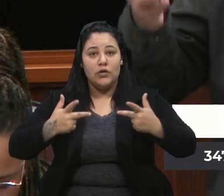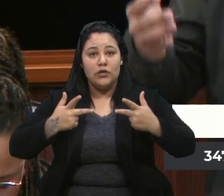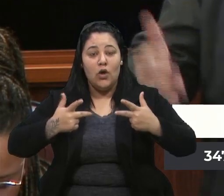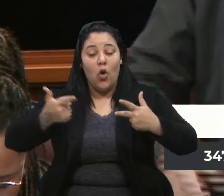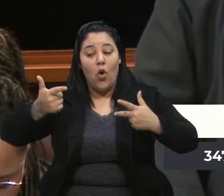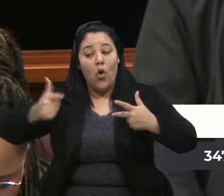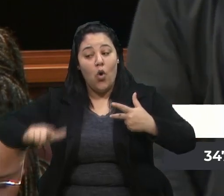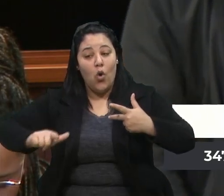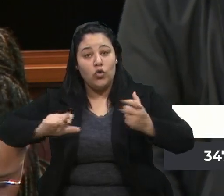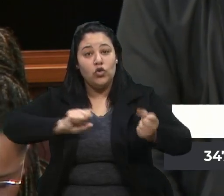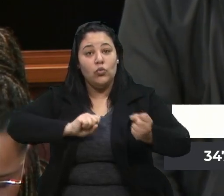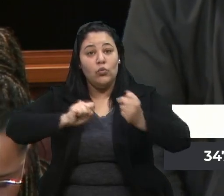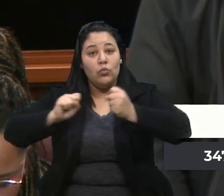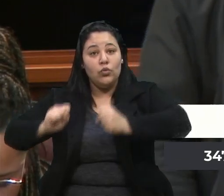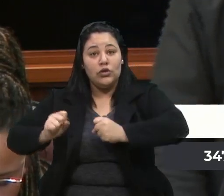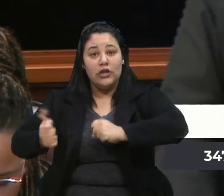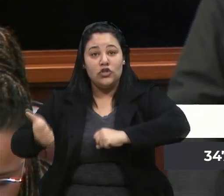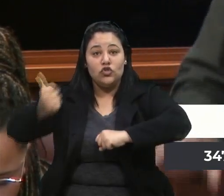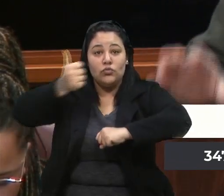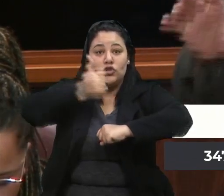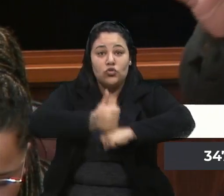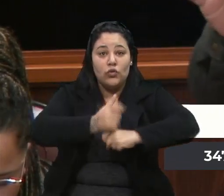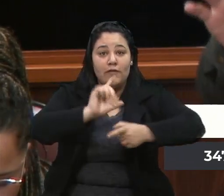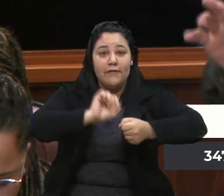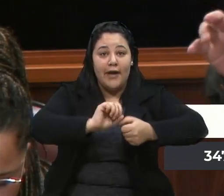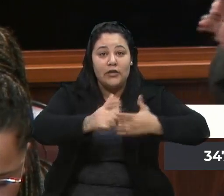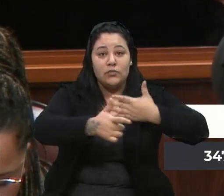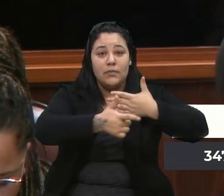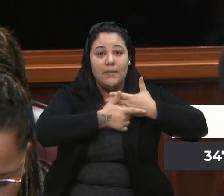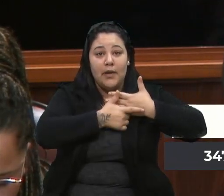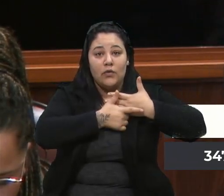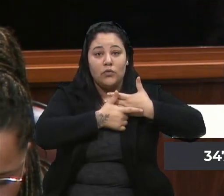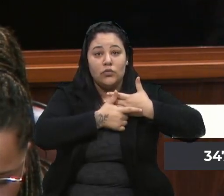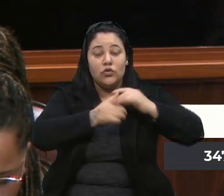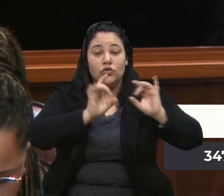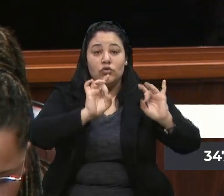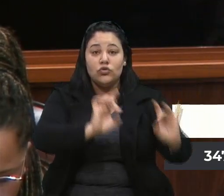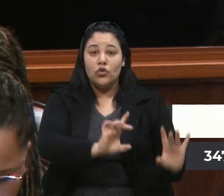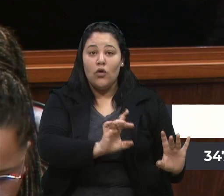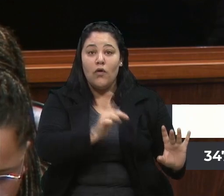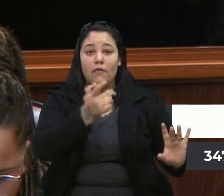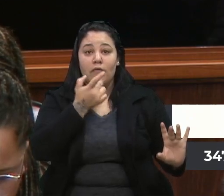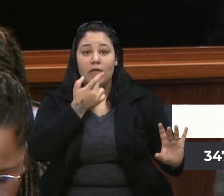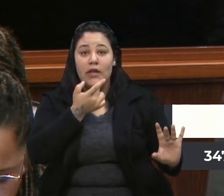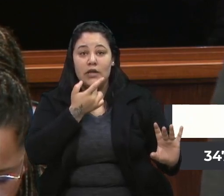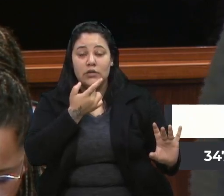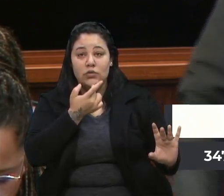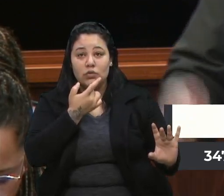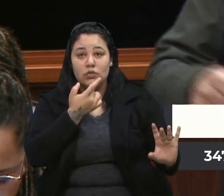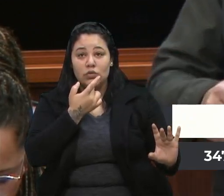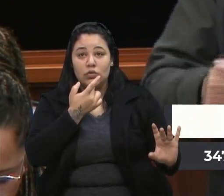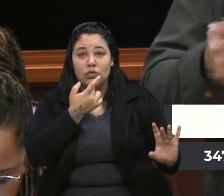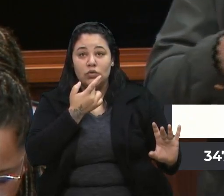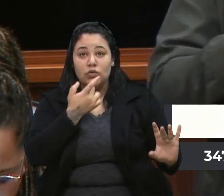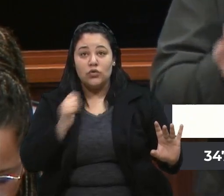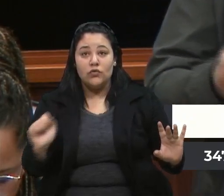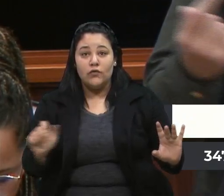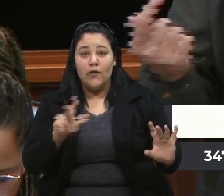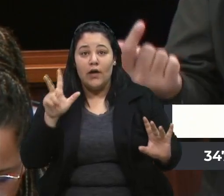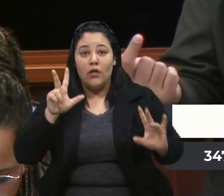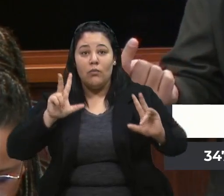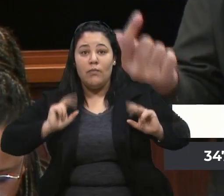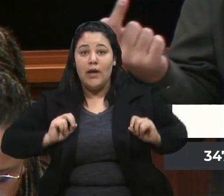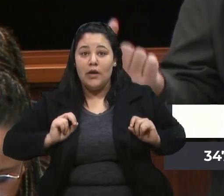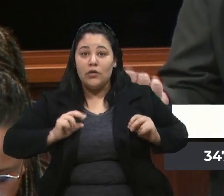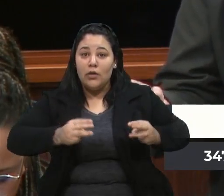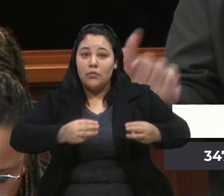poder cumpre o seu papel. Estou falando sobre o mérito da moção, né? E nessa moção que vários